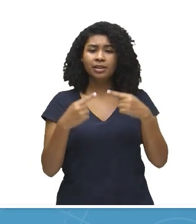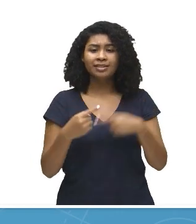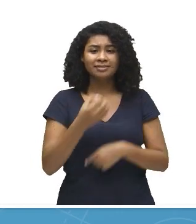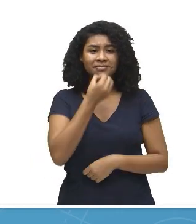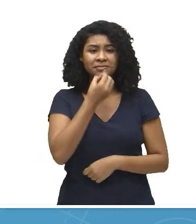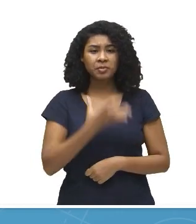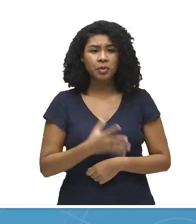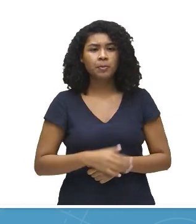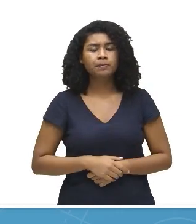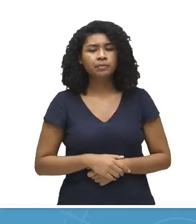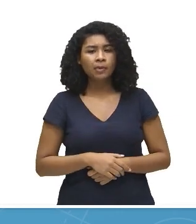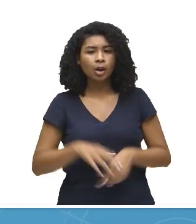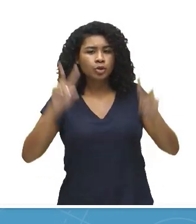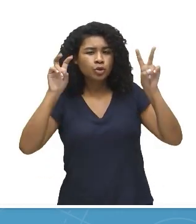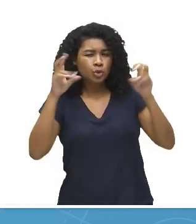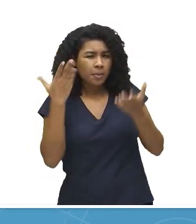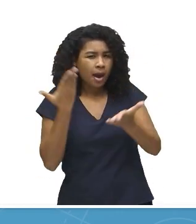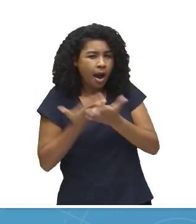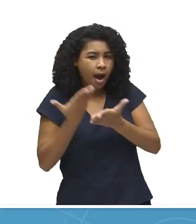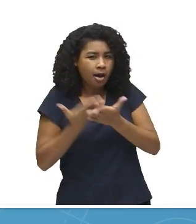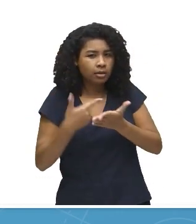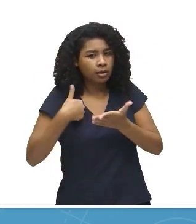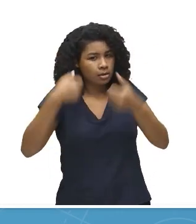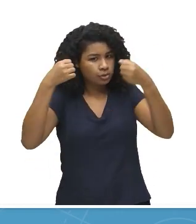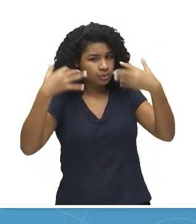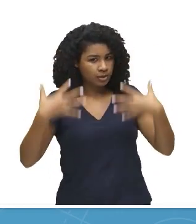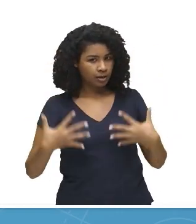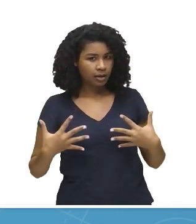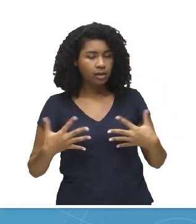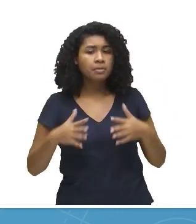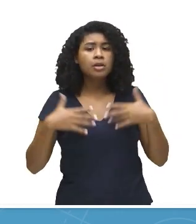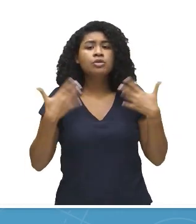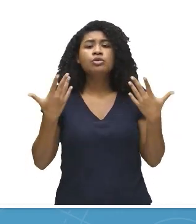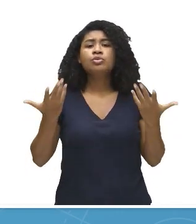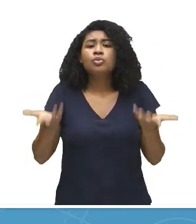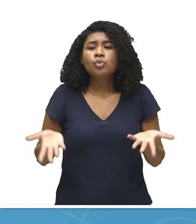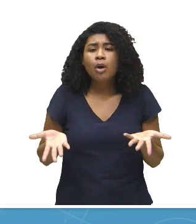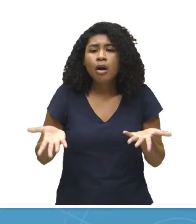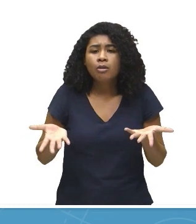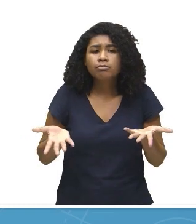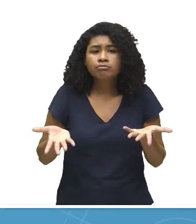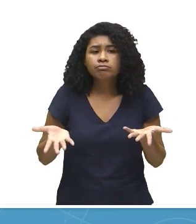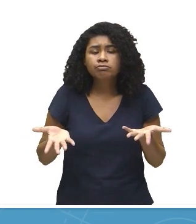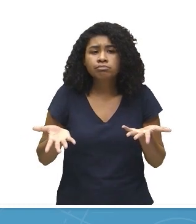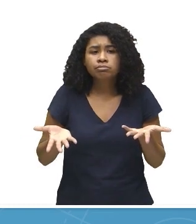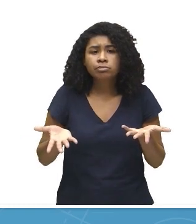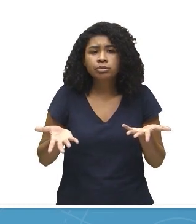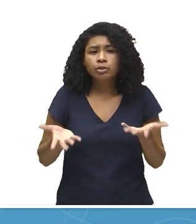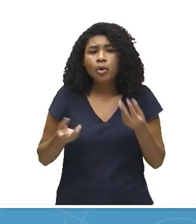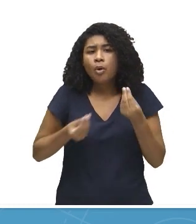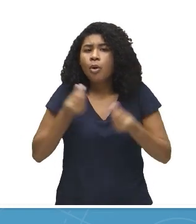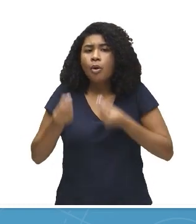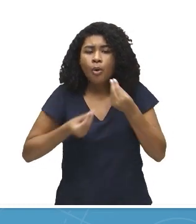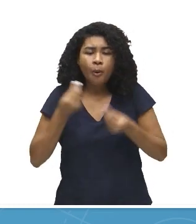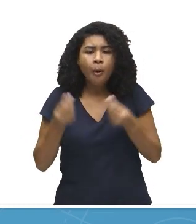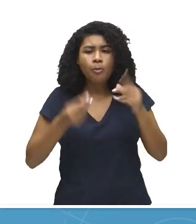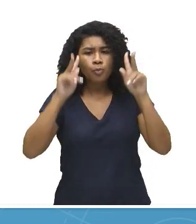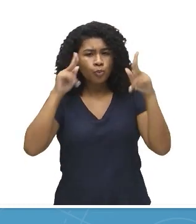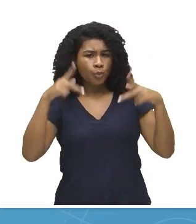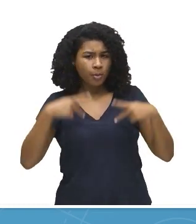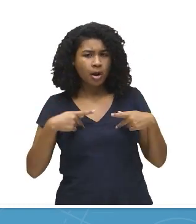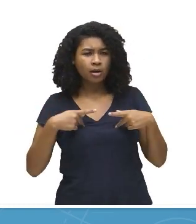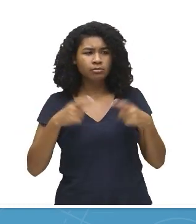com a aula aí que nós vimos, né, quais as formas de atividades humanas aí prejudicam o meio